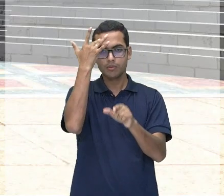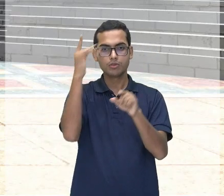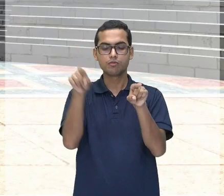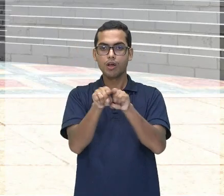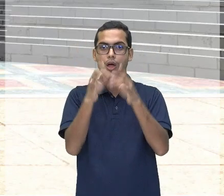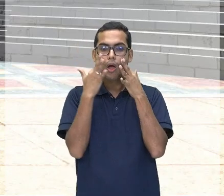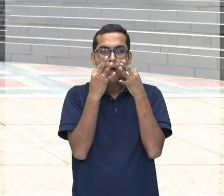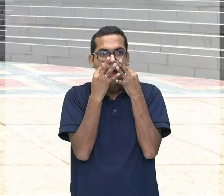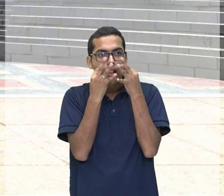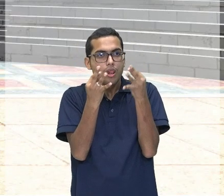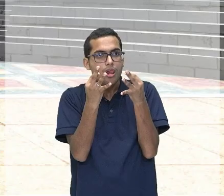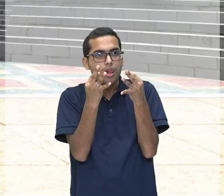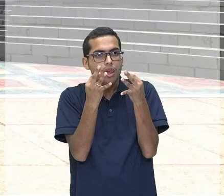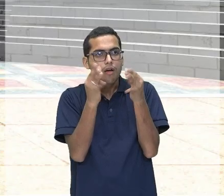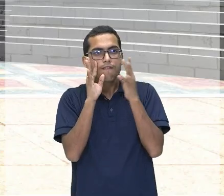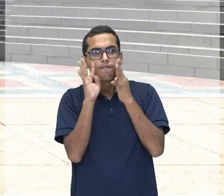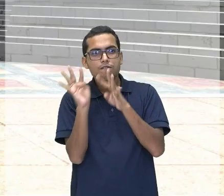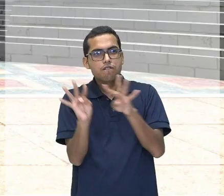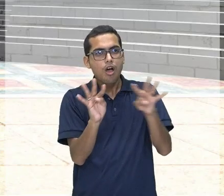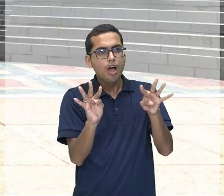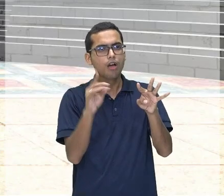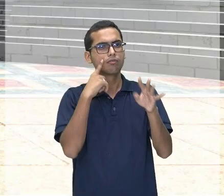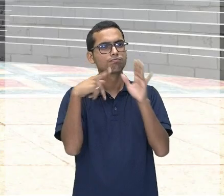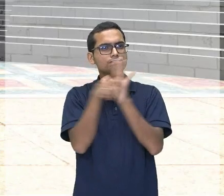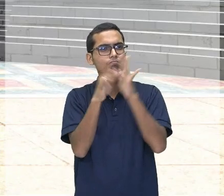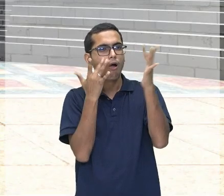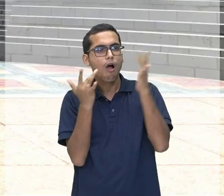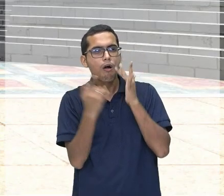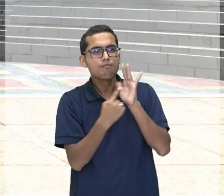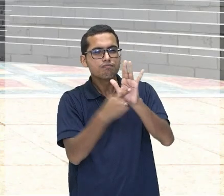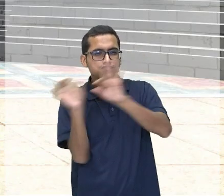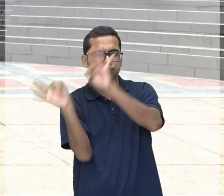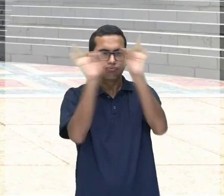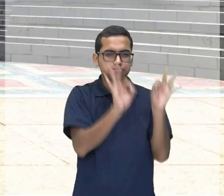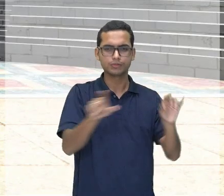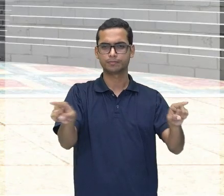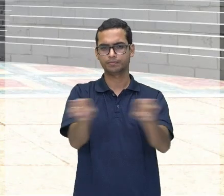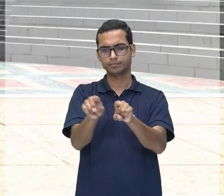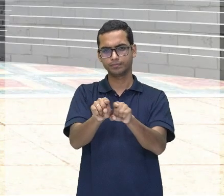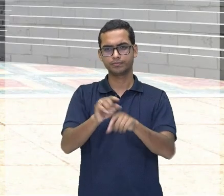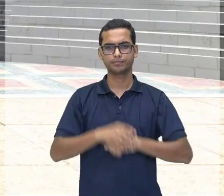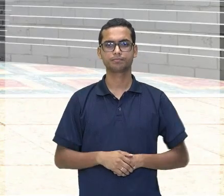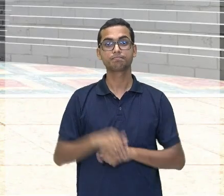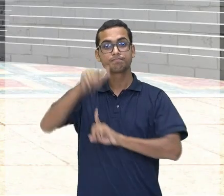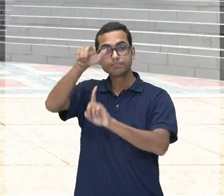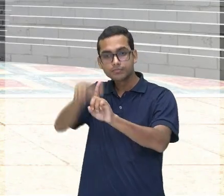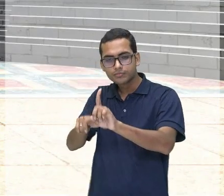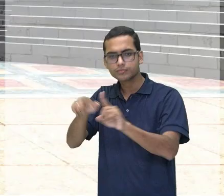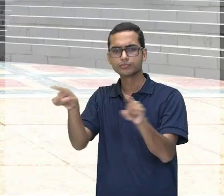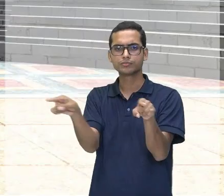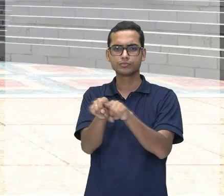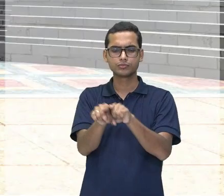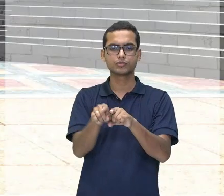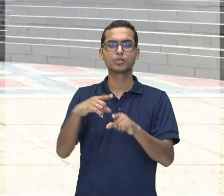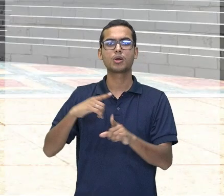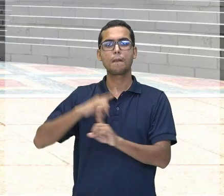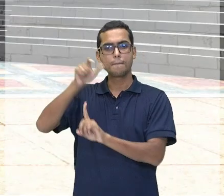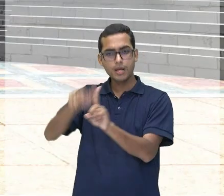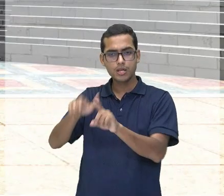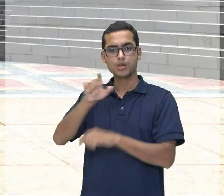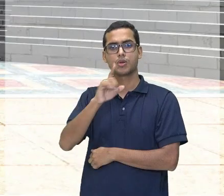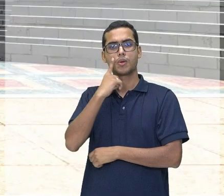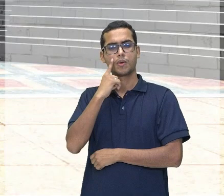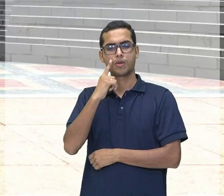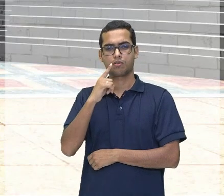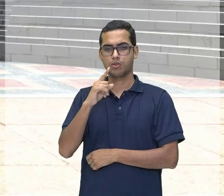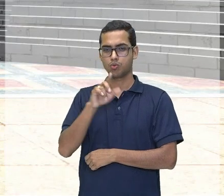identifica o nome do personagem antes da fala. Então, nós temos ali, né, o personagem falando de tal, e aí vem a fala desse personagem.